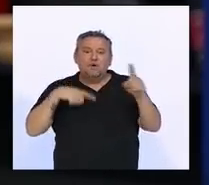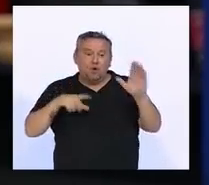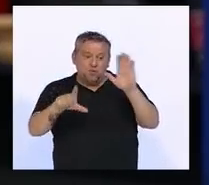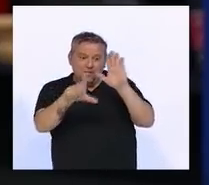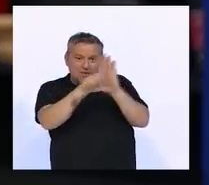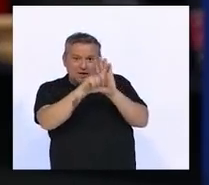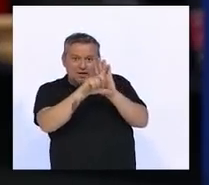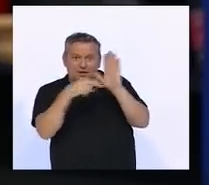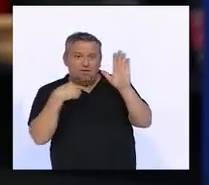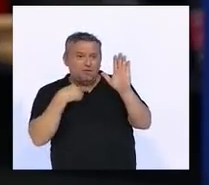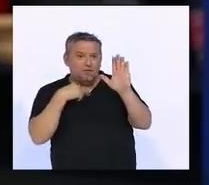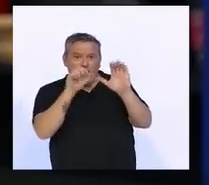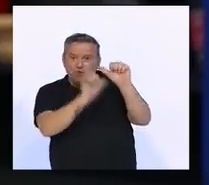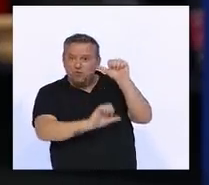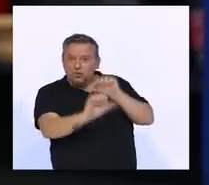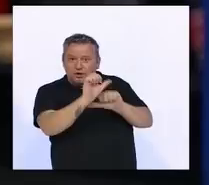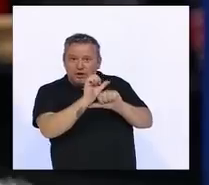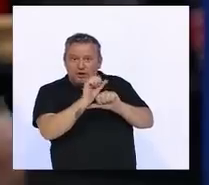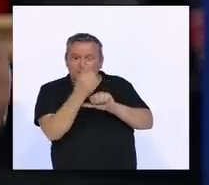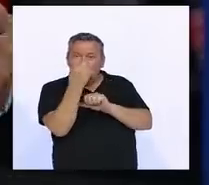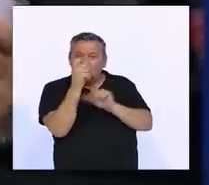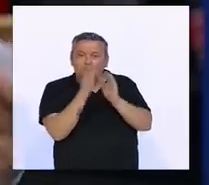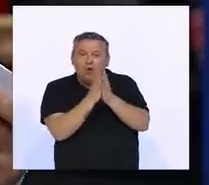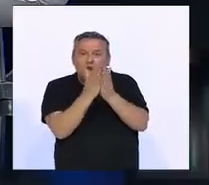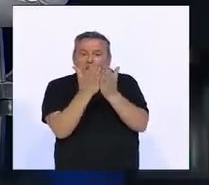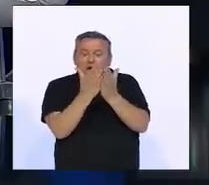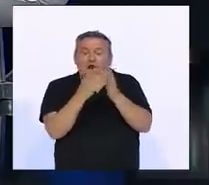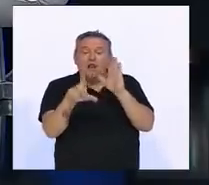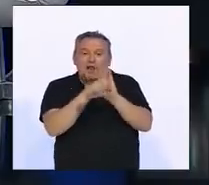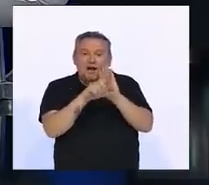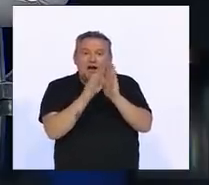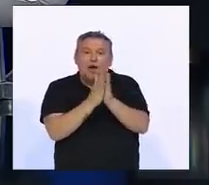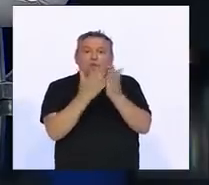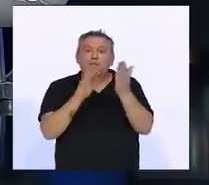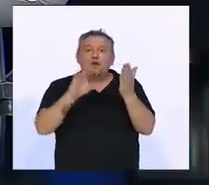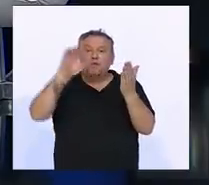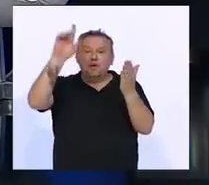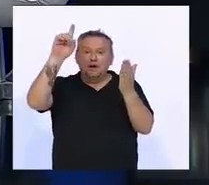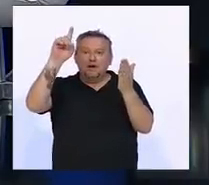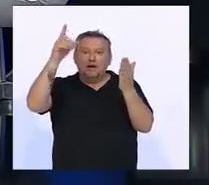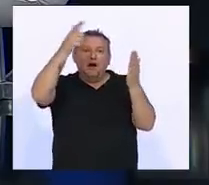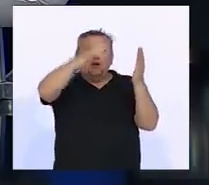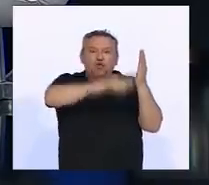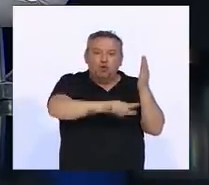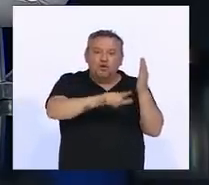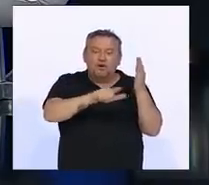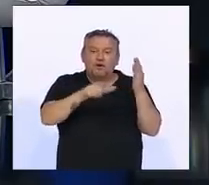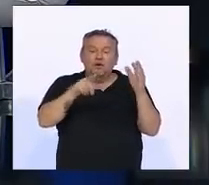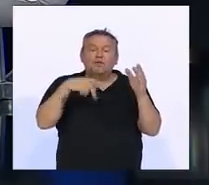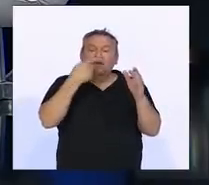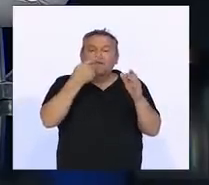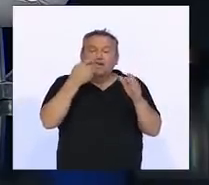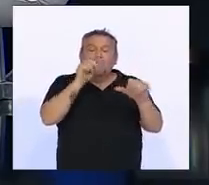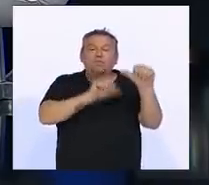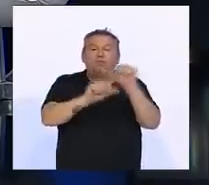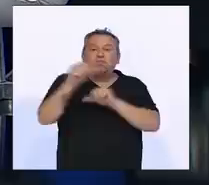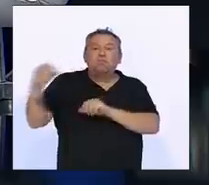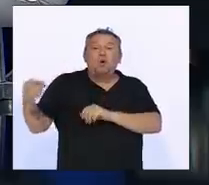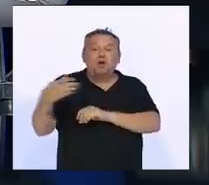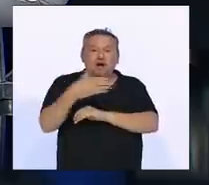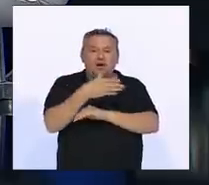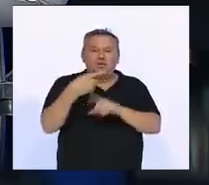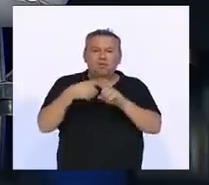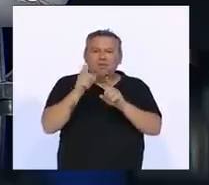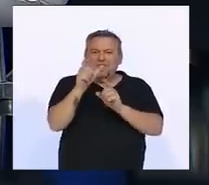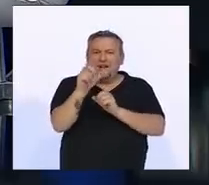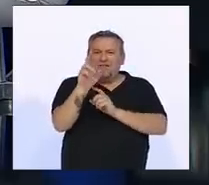mudada, o único livro de leis é a Bíblia. As outras leis precisam ser modernizadas. Eu nem gosto da palavra reforma, porque nem sempre